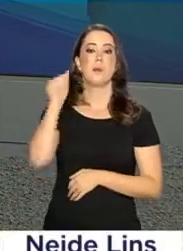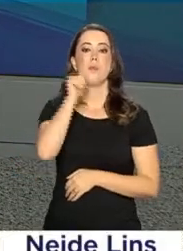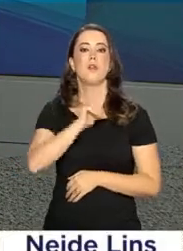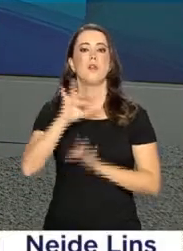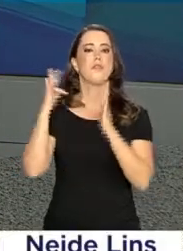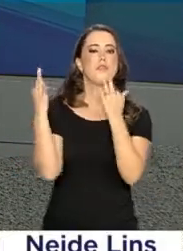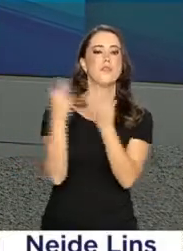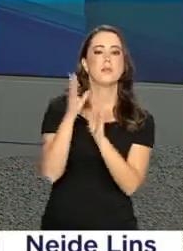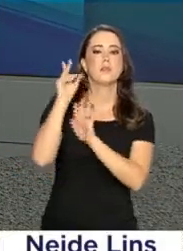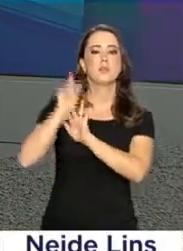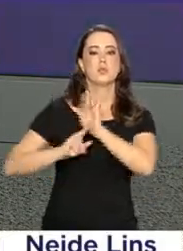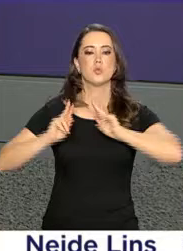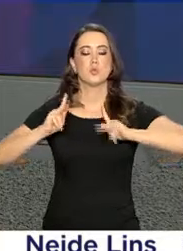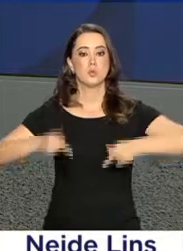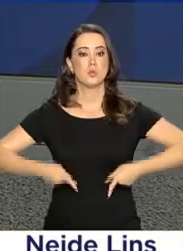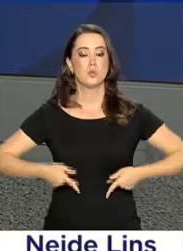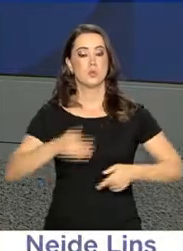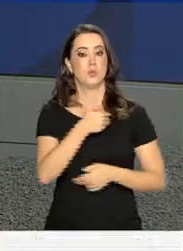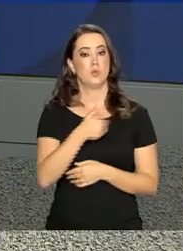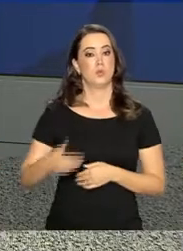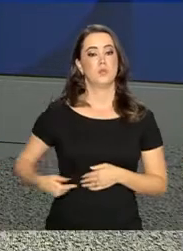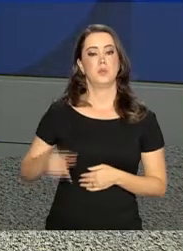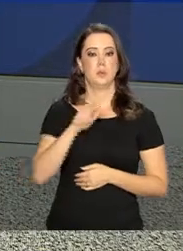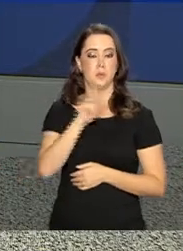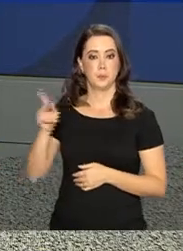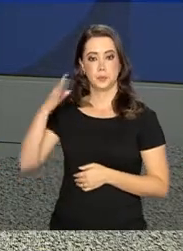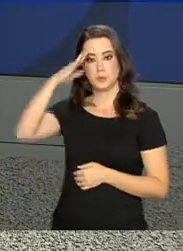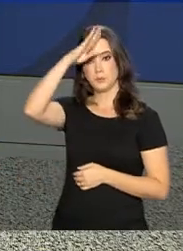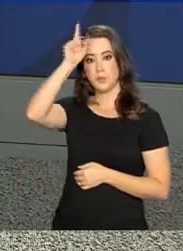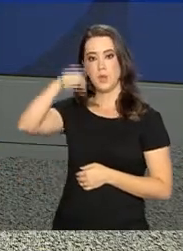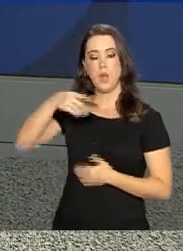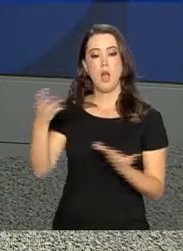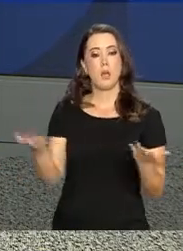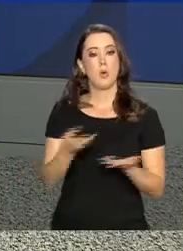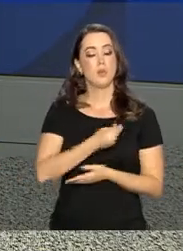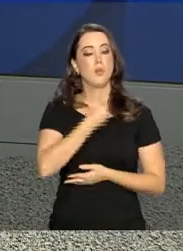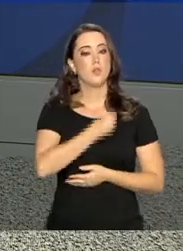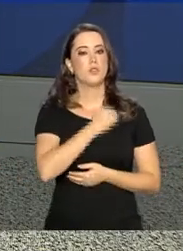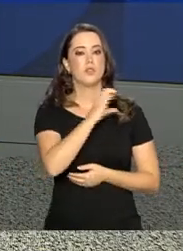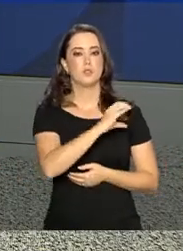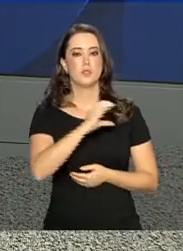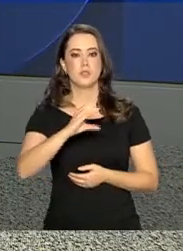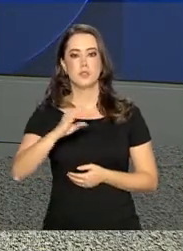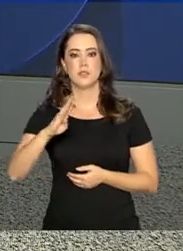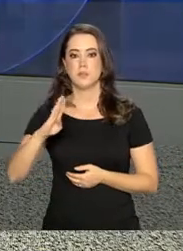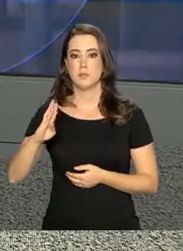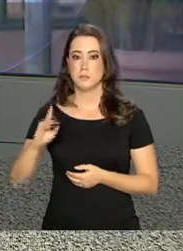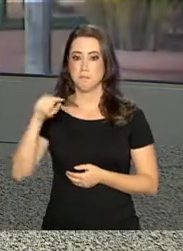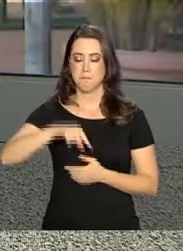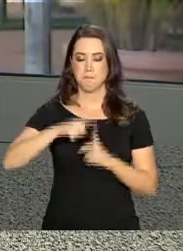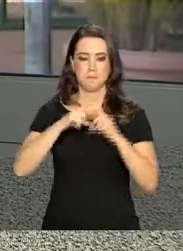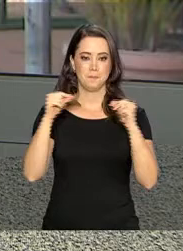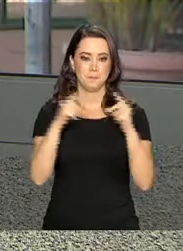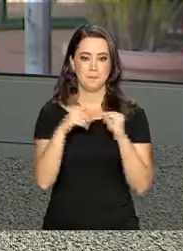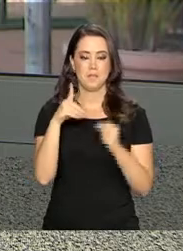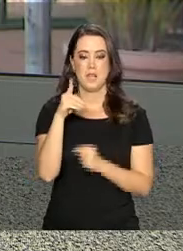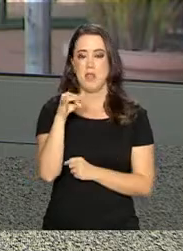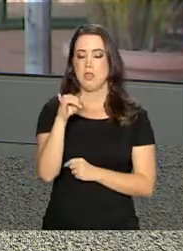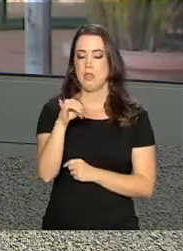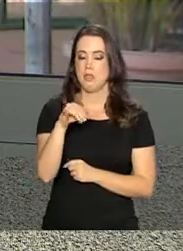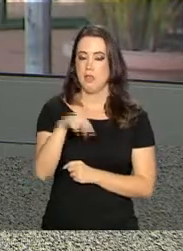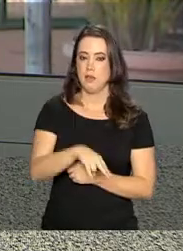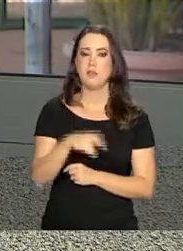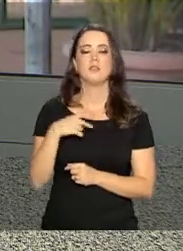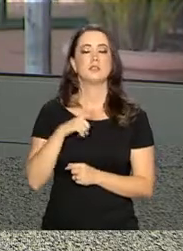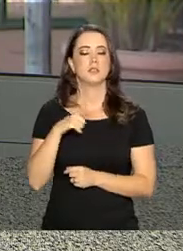Mulher, Família e Direitos Humanos no governo Jair Bolsonaro. Ao vivo do Centro Cultural do Banco do Brasil, aqui em Brasília, a repórter Daniele